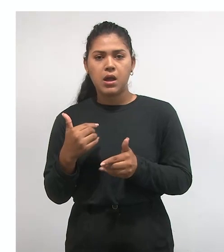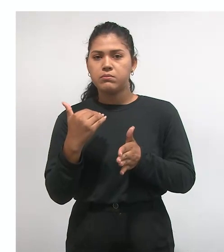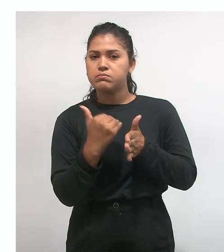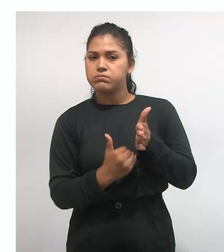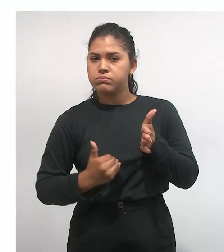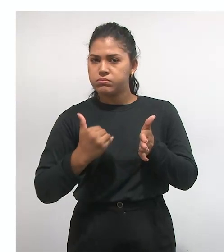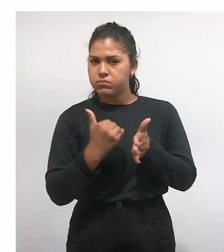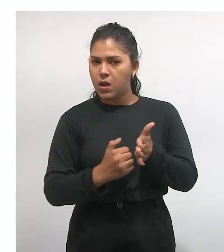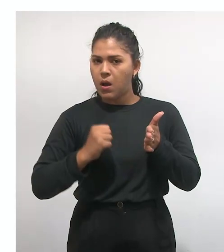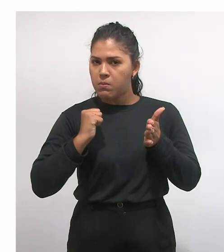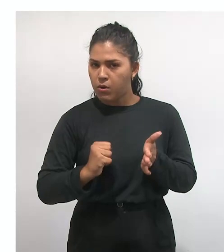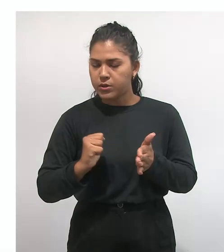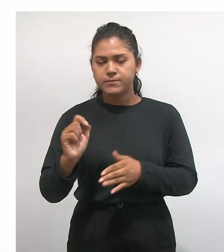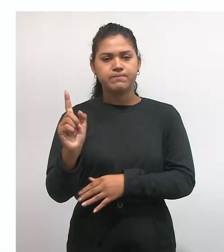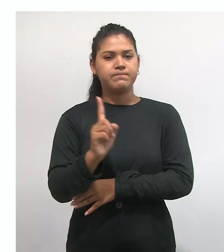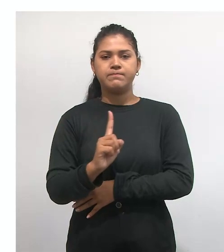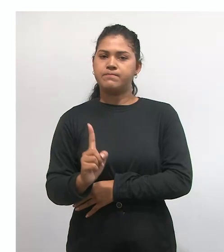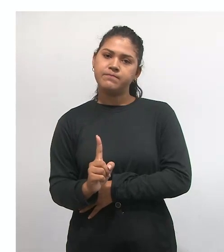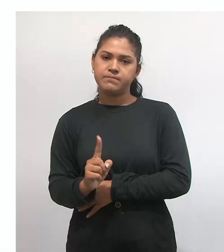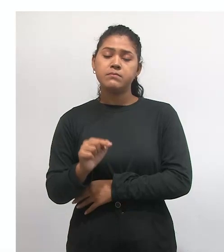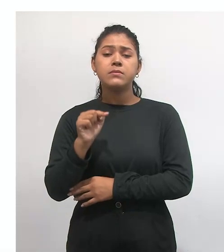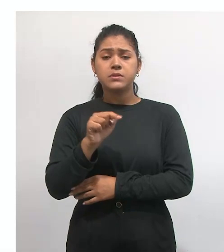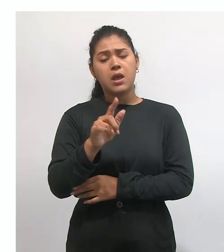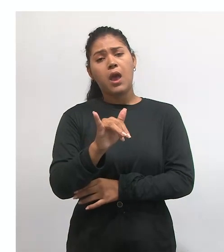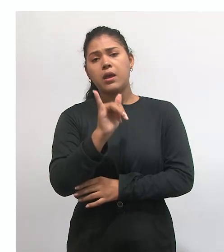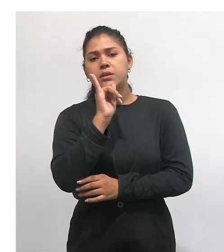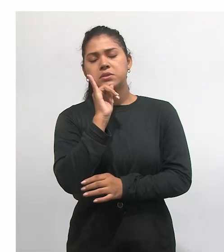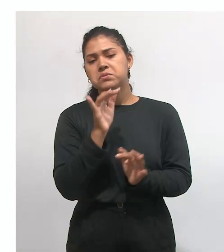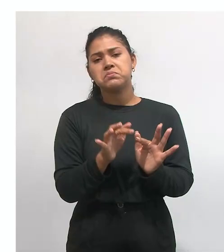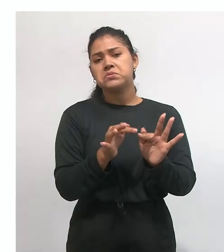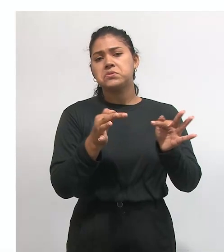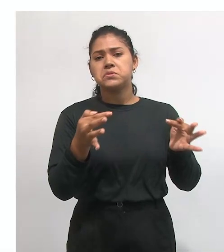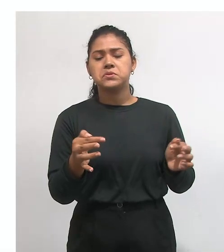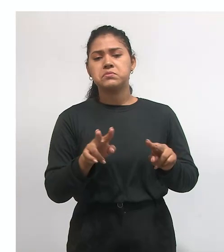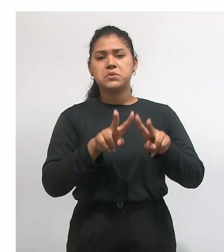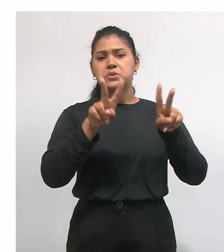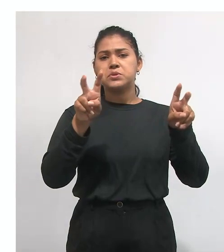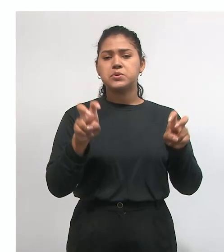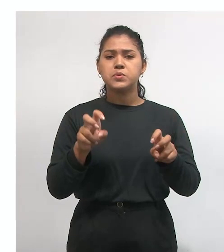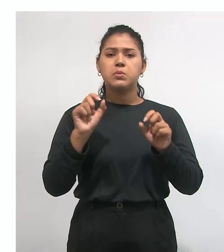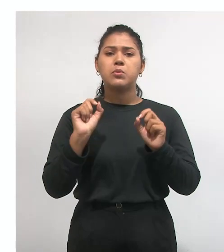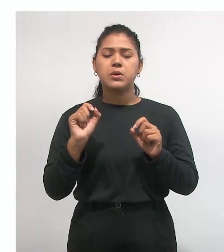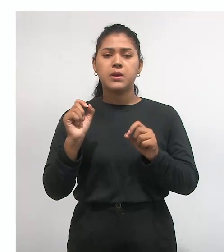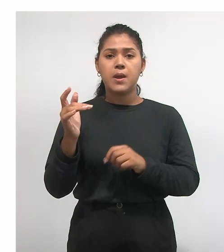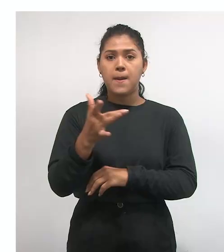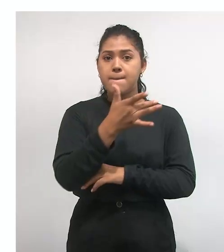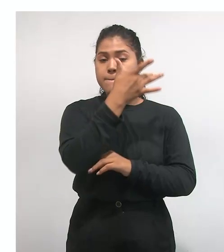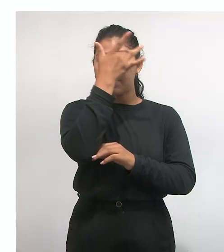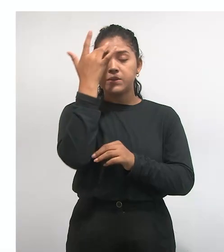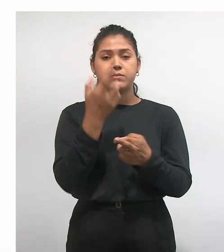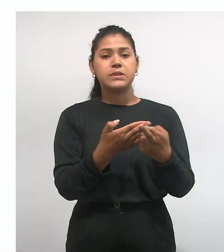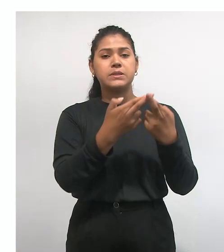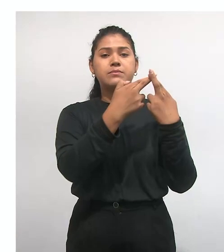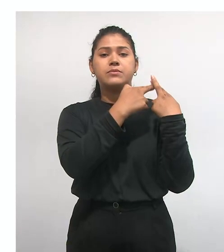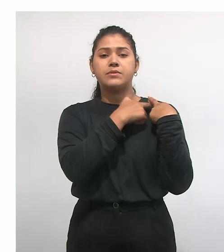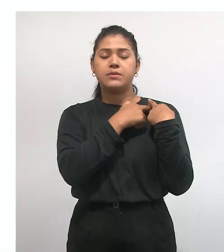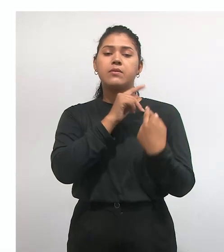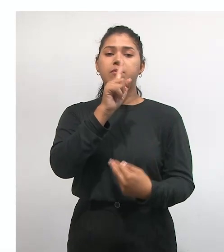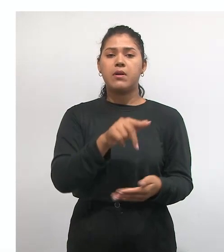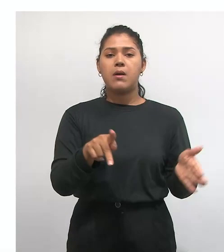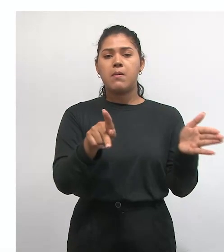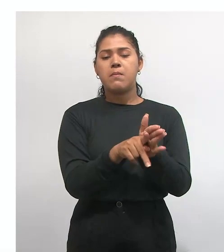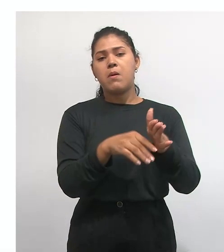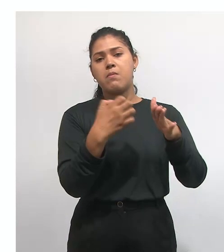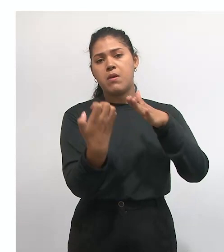da situação, tá certo? Então, aqui é um caso bem tranquilo, onde o terceiro fica responsável e ele fica